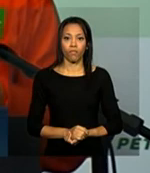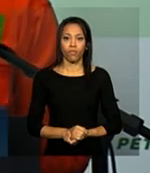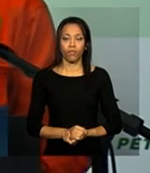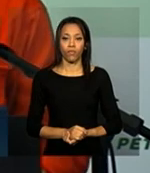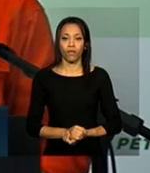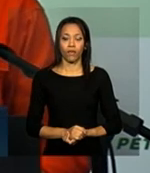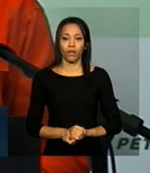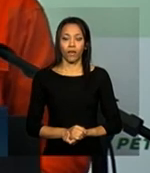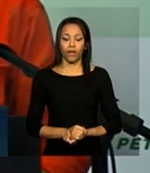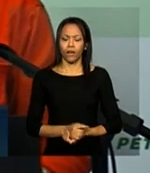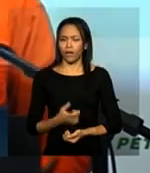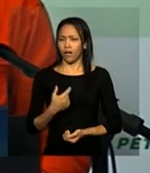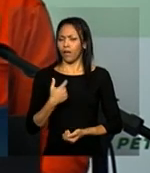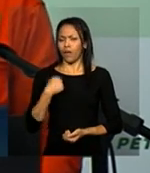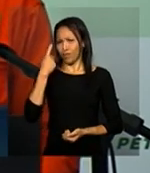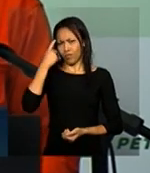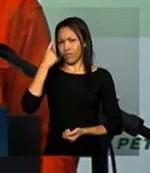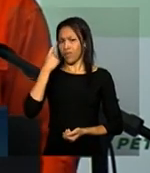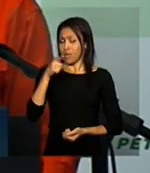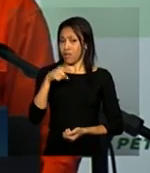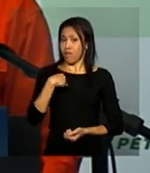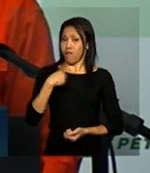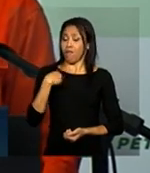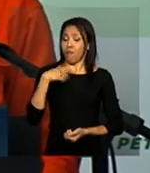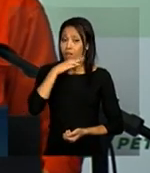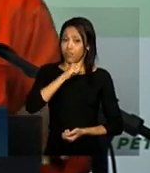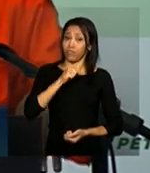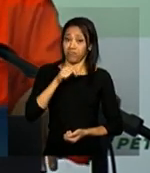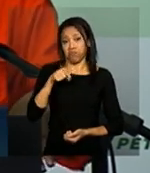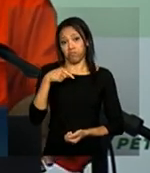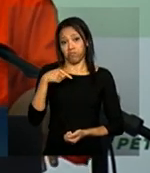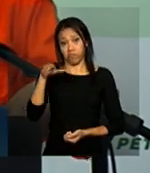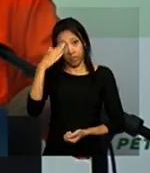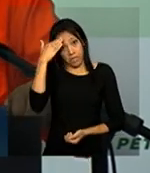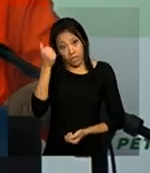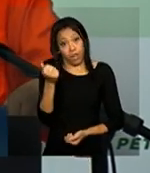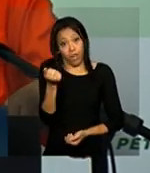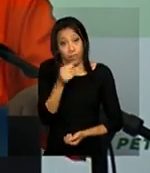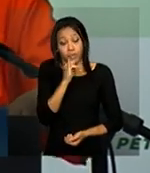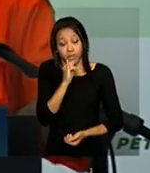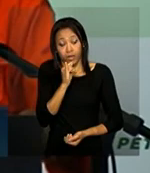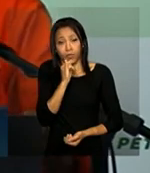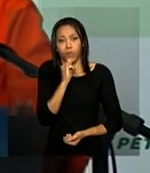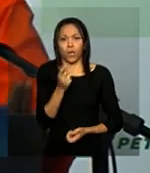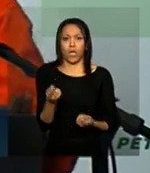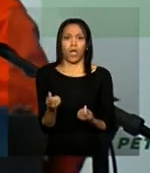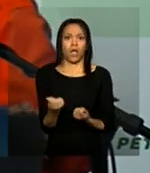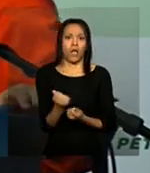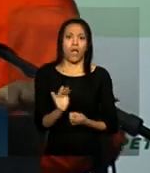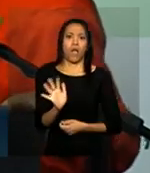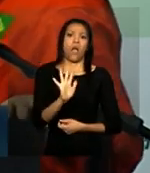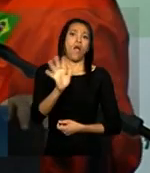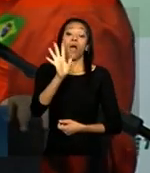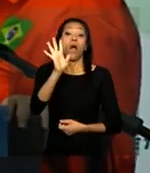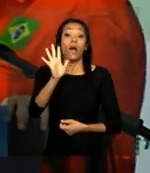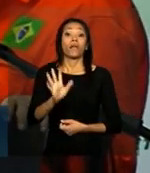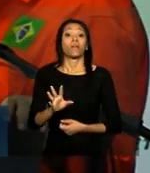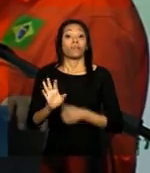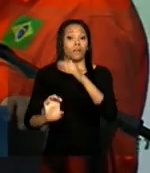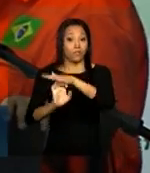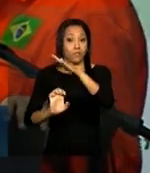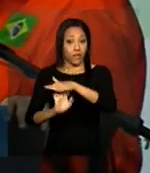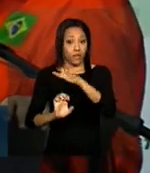Eu não sei se vocês sabem, mas uma das coisas caras da Petrobras é alugar navio